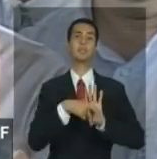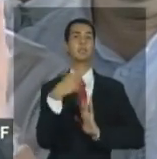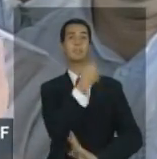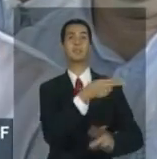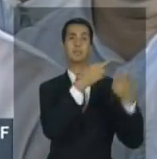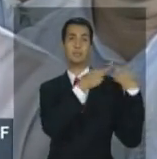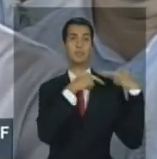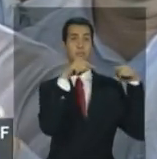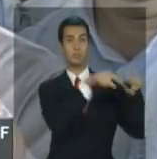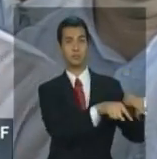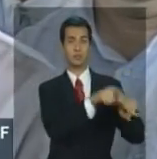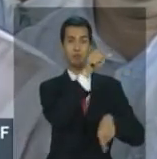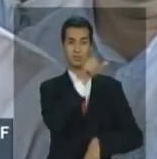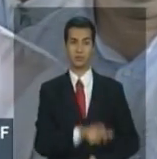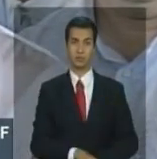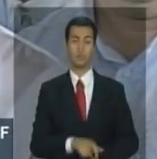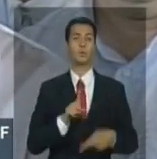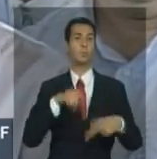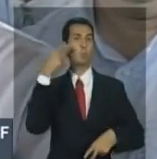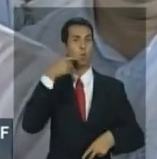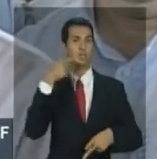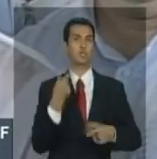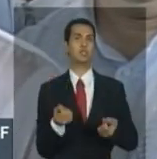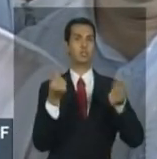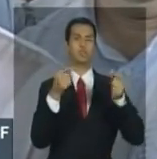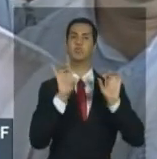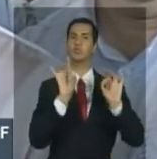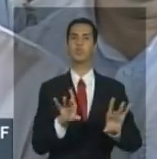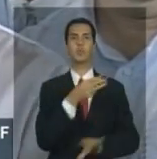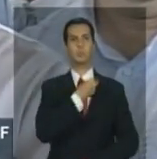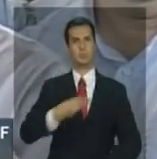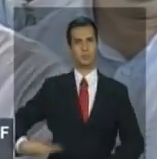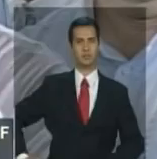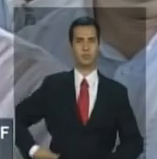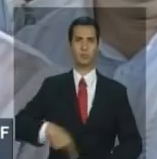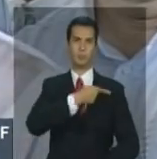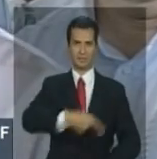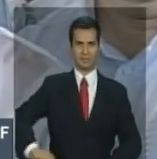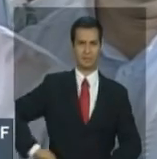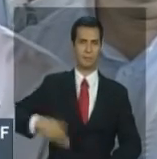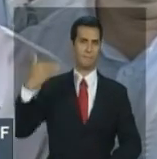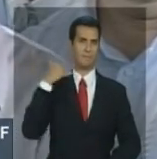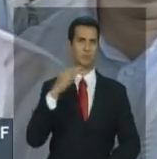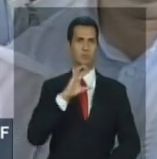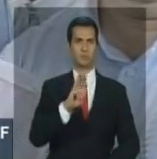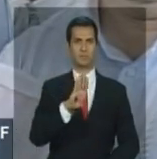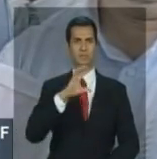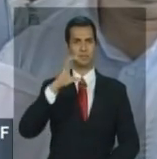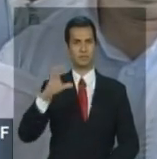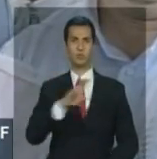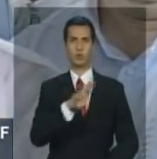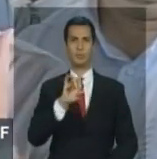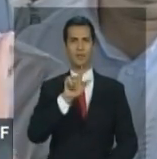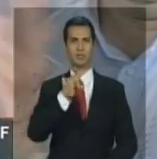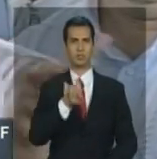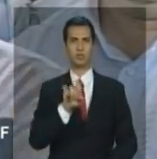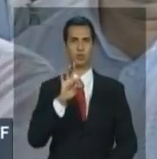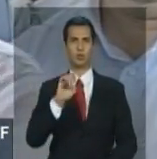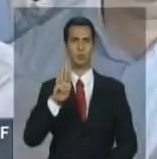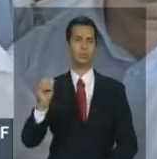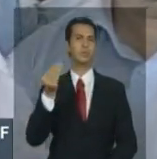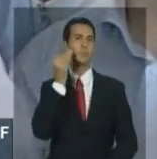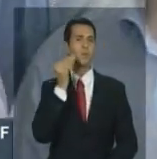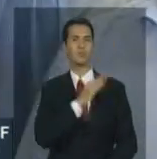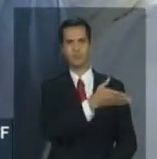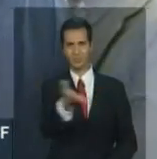fala sobre juros, política monetária. O ministro do Banco Central, Alexandre Tombini. Um beijo